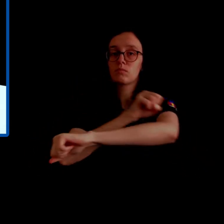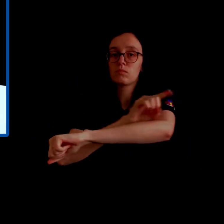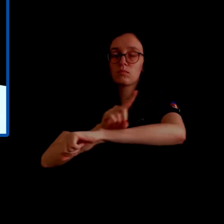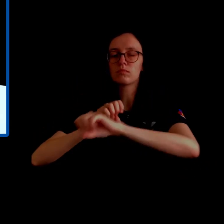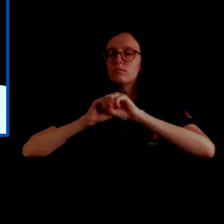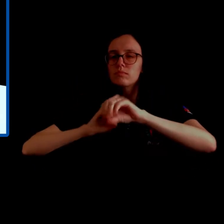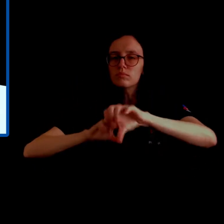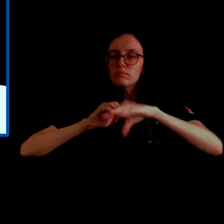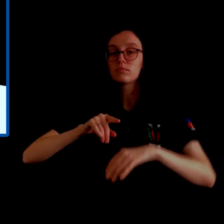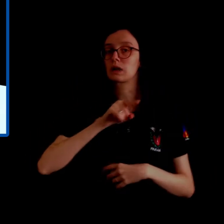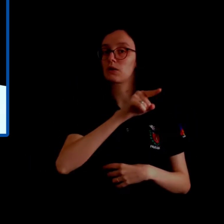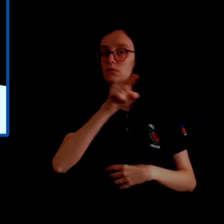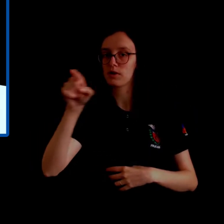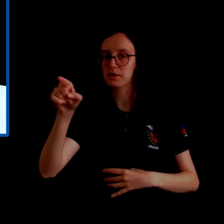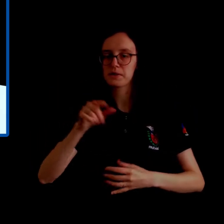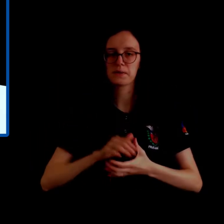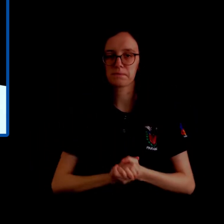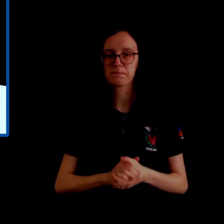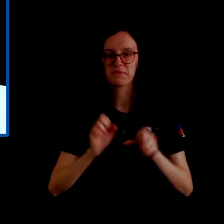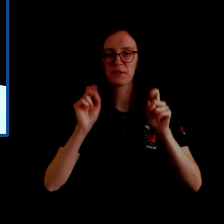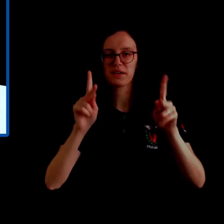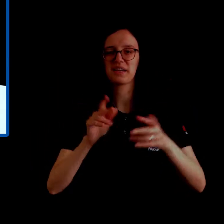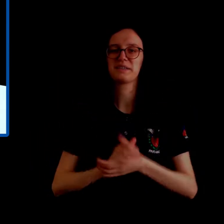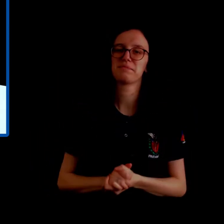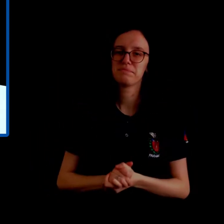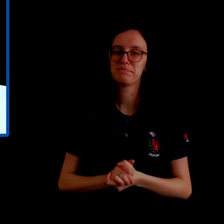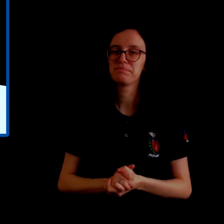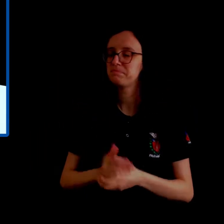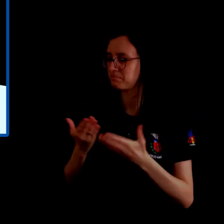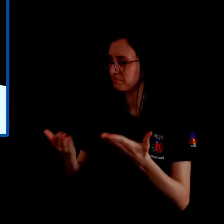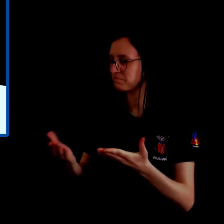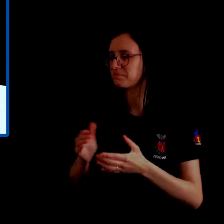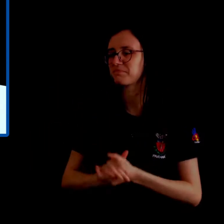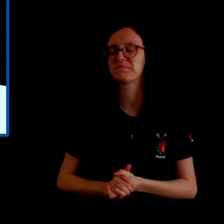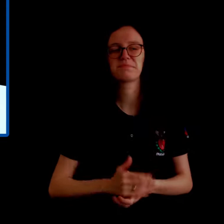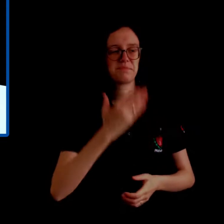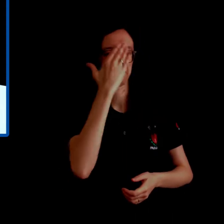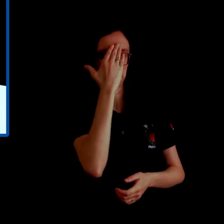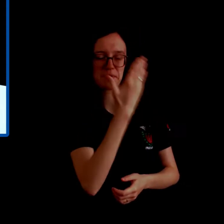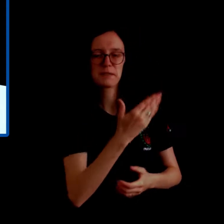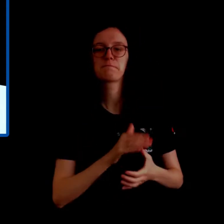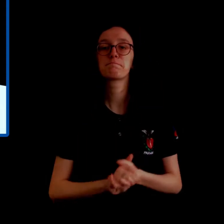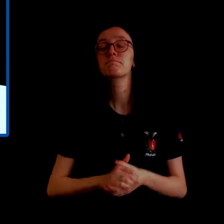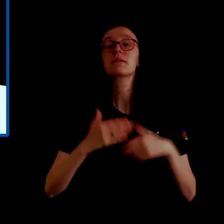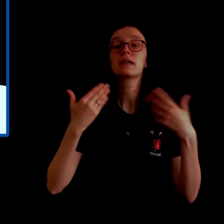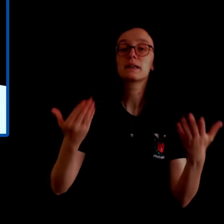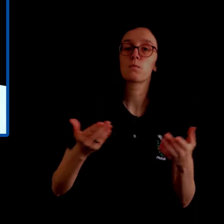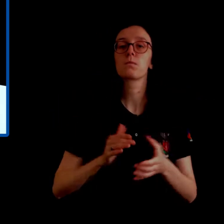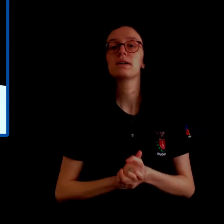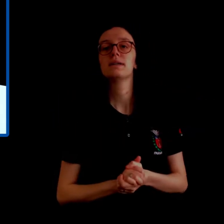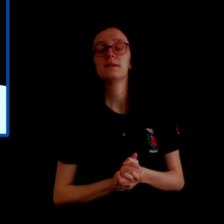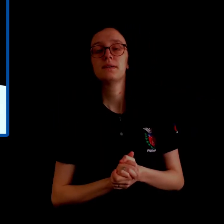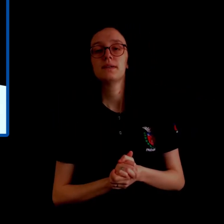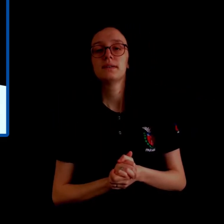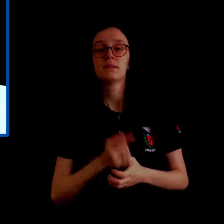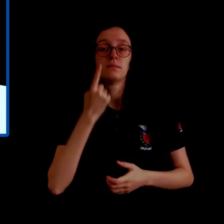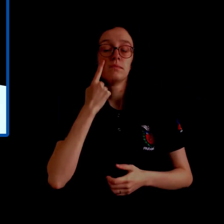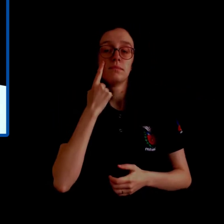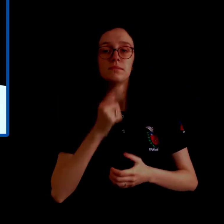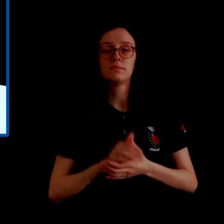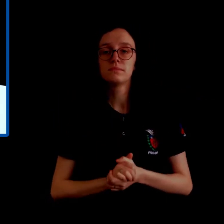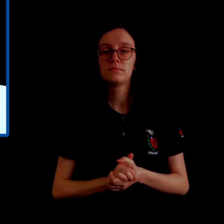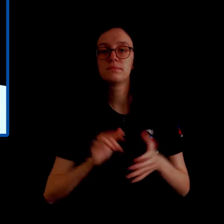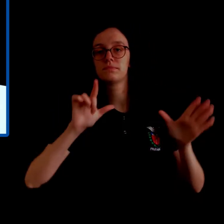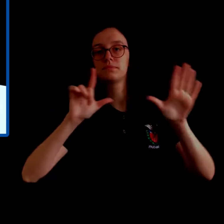Formação junto a vocês. Ok? Tiago? Obrigado, Eliana. Pessoal, então é o seguinte. A